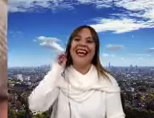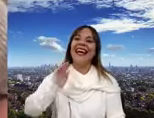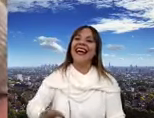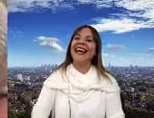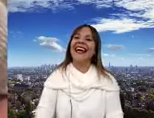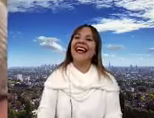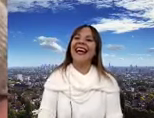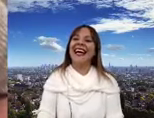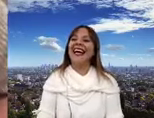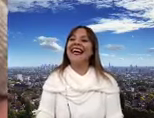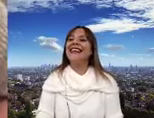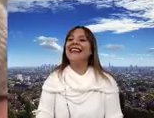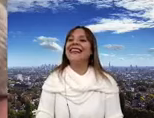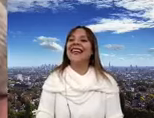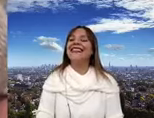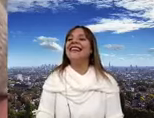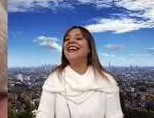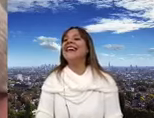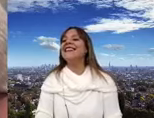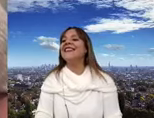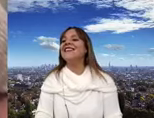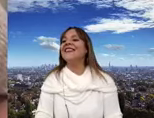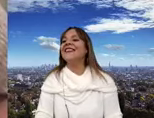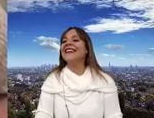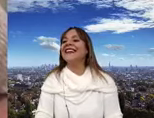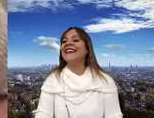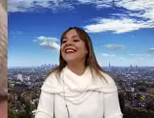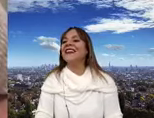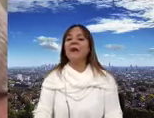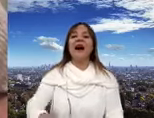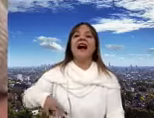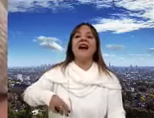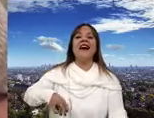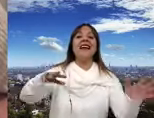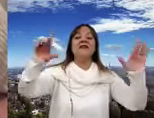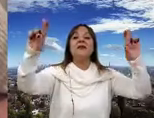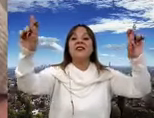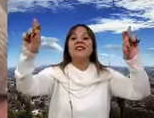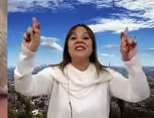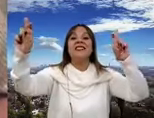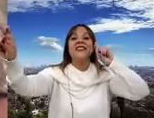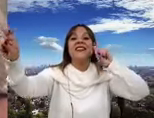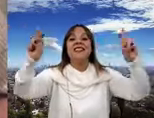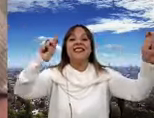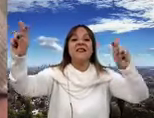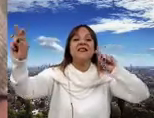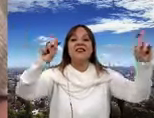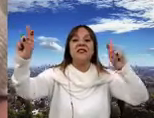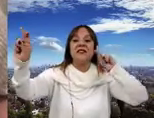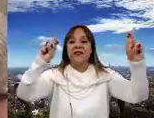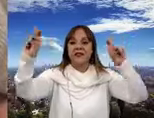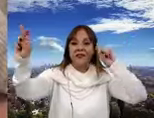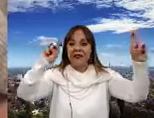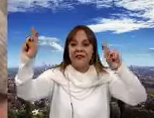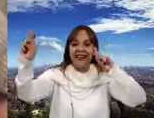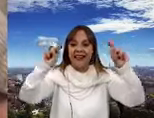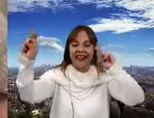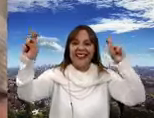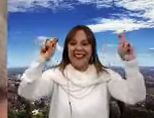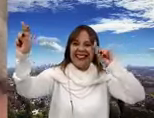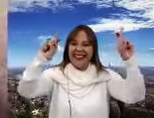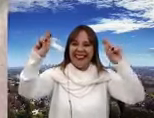Muito. Né? Muito mesmo, muito bom. Já tá aí, diretor? Oba! Ai, vamos cruzar os dedinhos aí, Stephanie, Jefferson. Boa sorte,